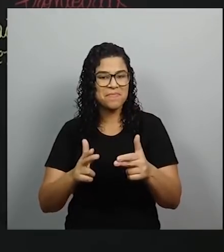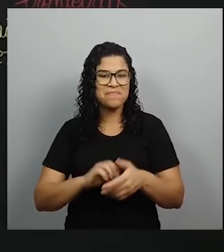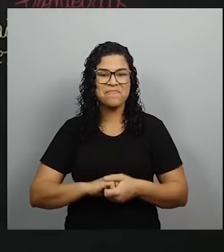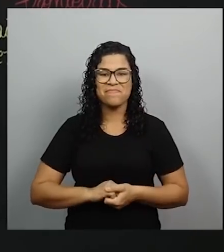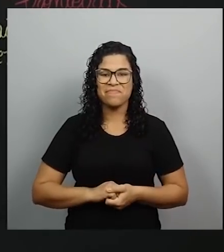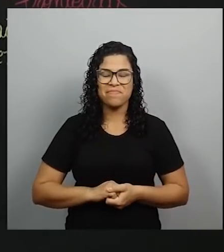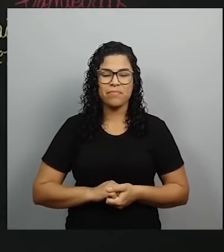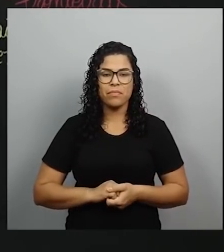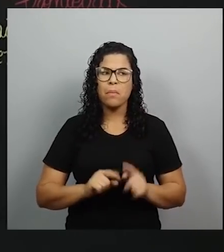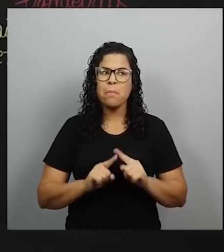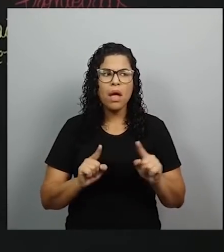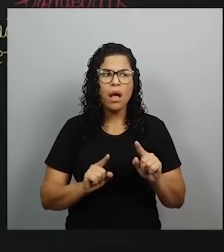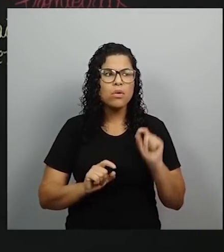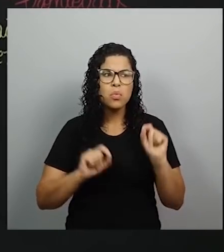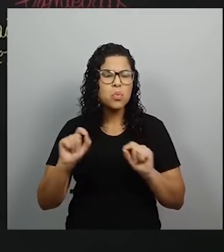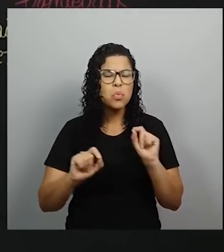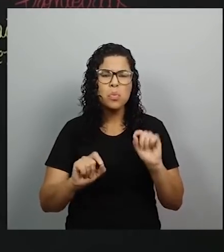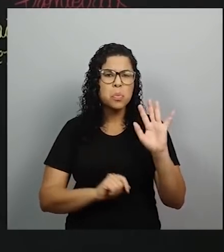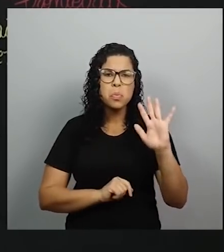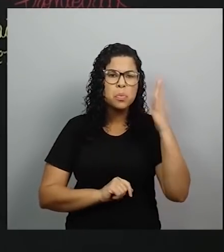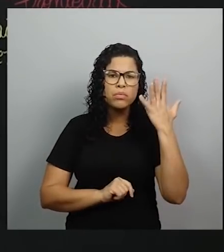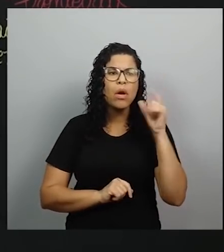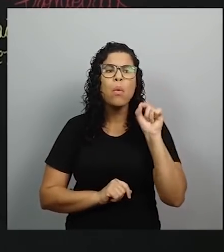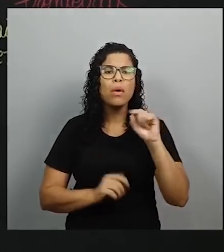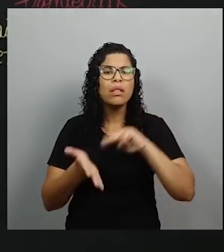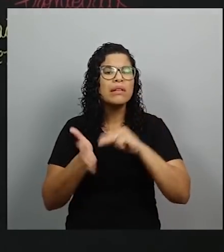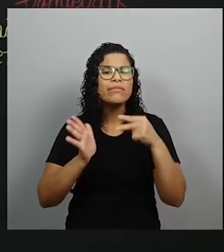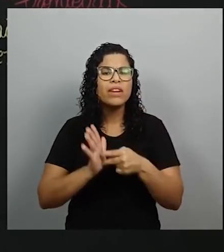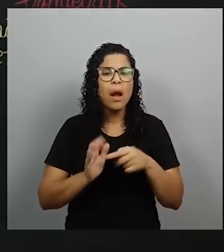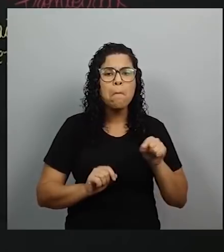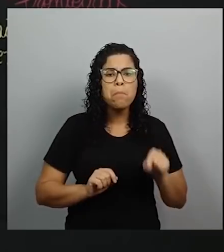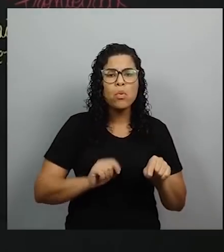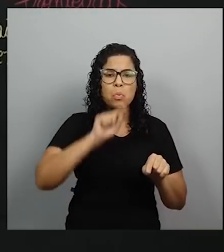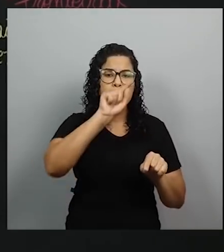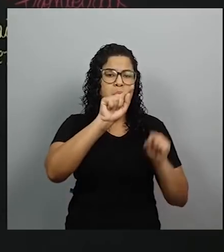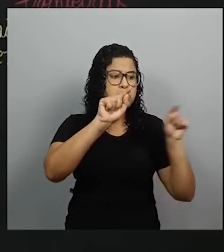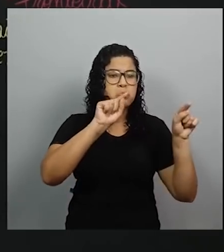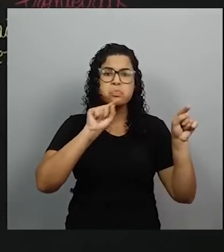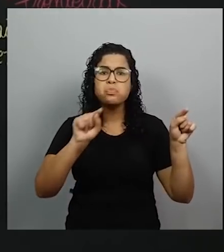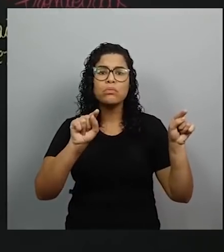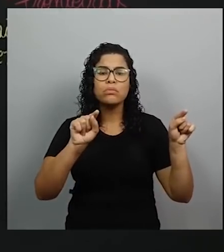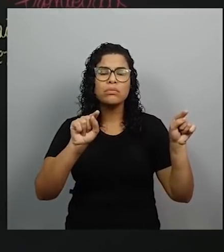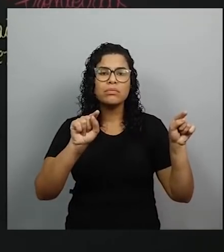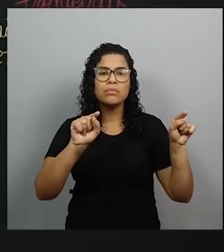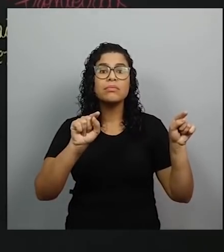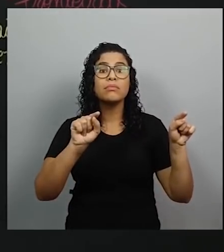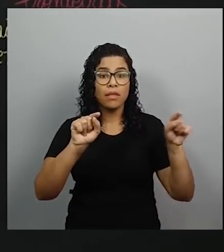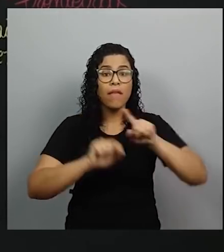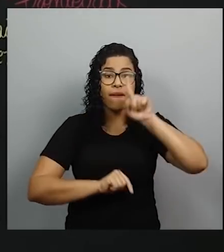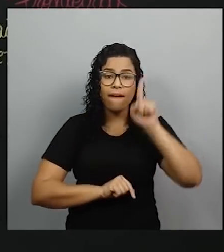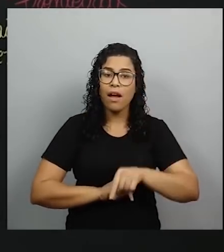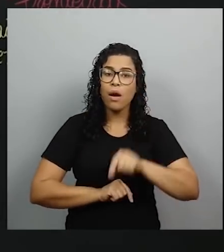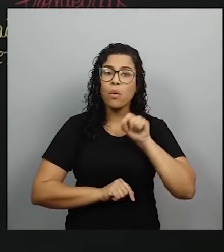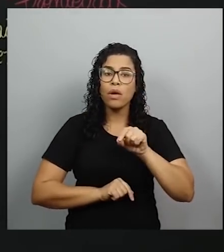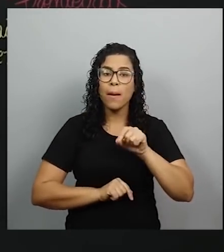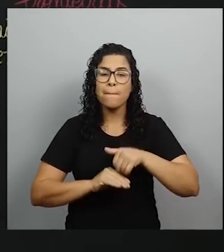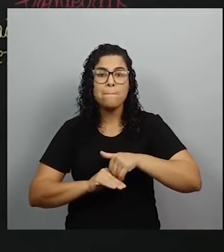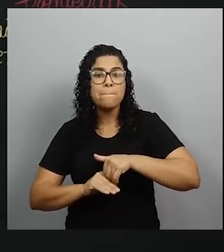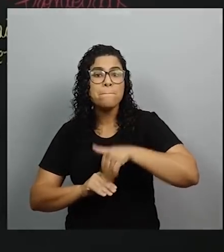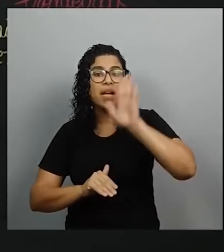Tá, mas o que é ponto extremo, professor? Ponto extremo é exatamente o ponto mais ao